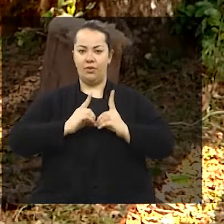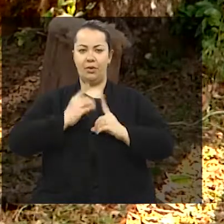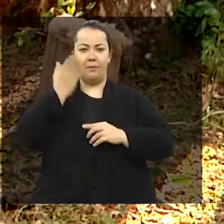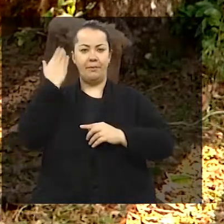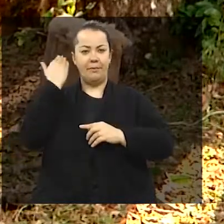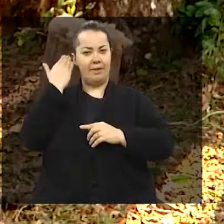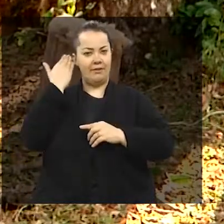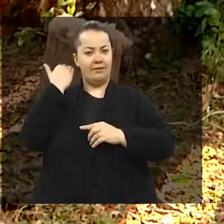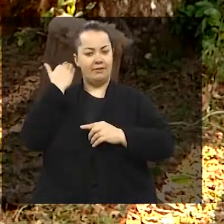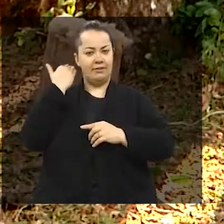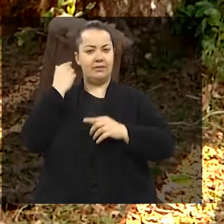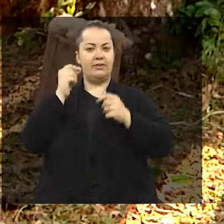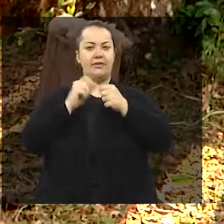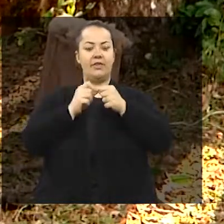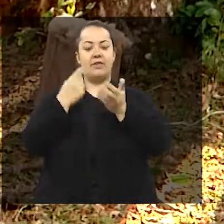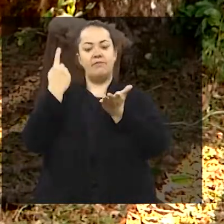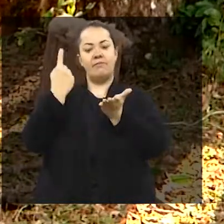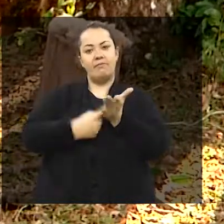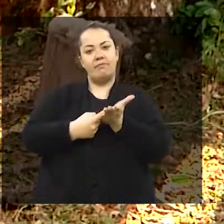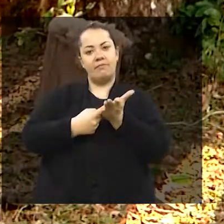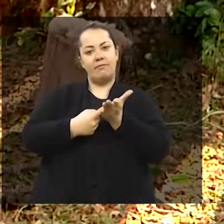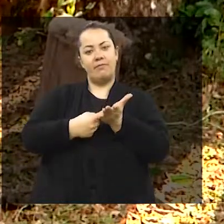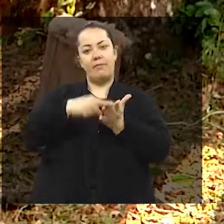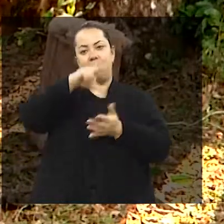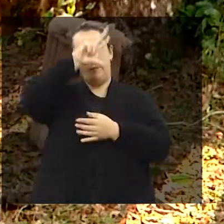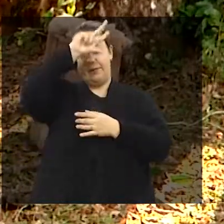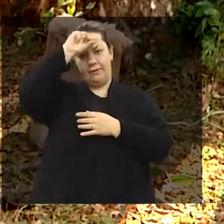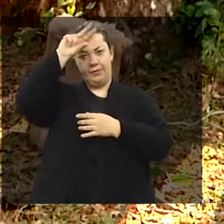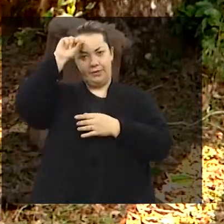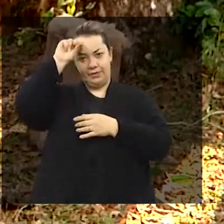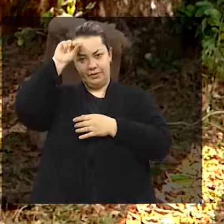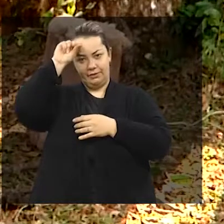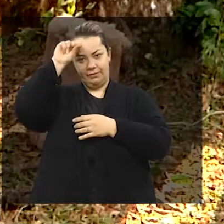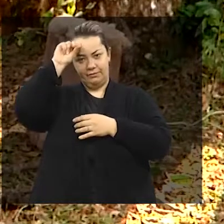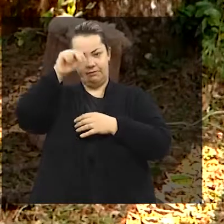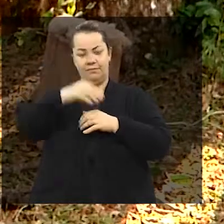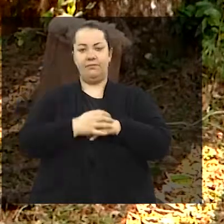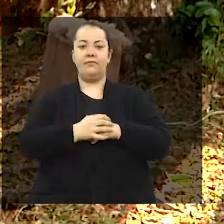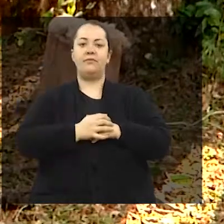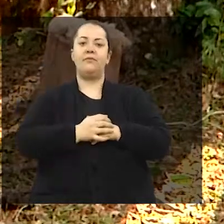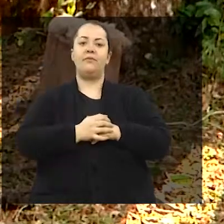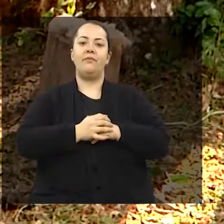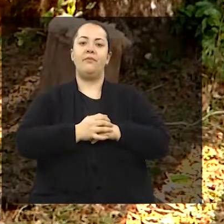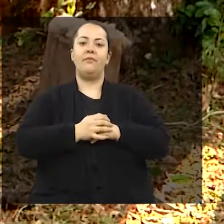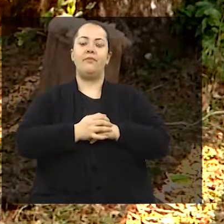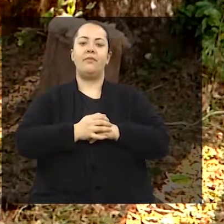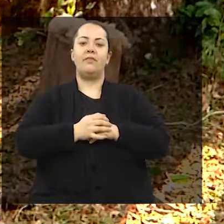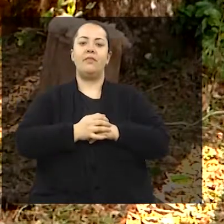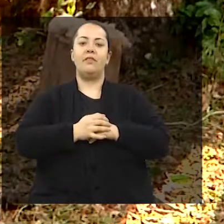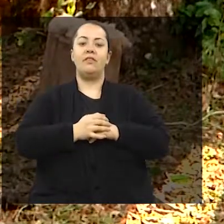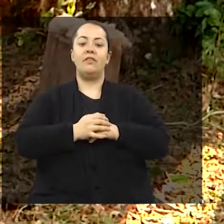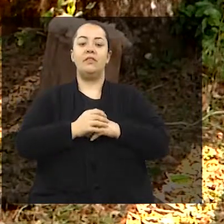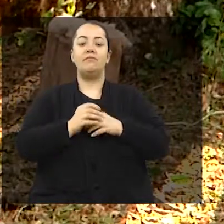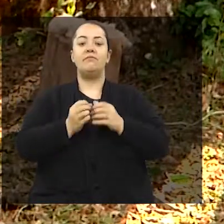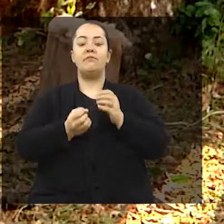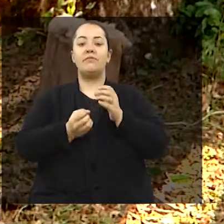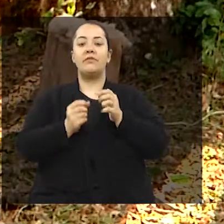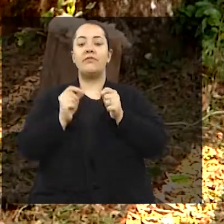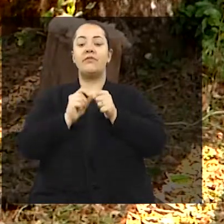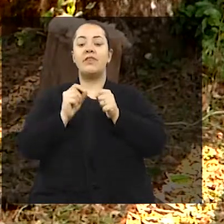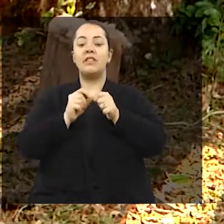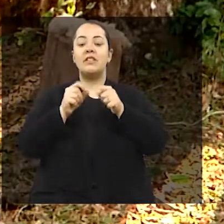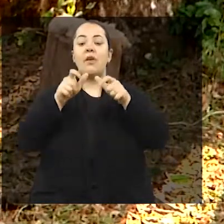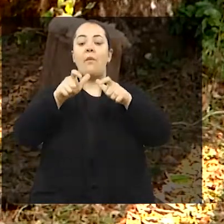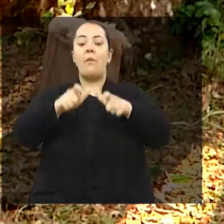do encontro para desenvolver uma série de atividades danças e outros momentos ali na Praça